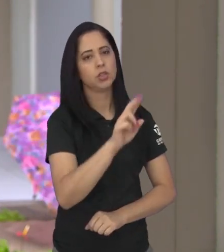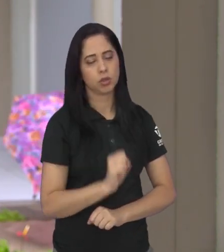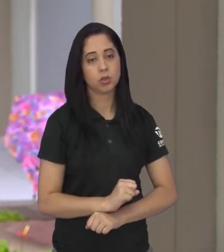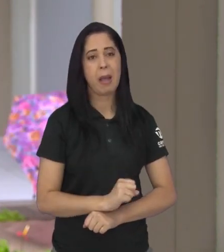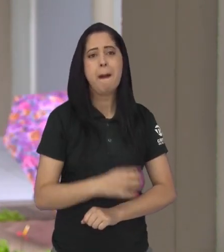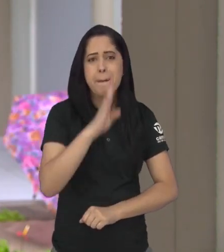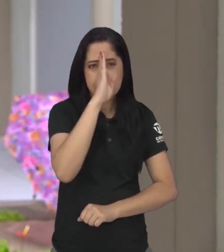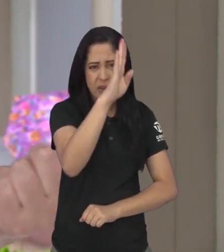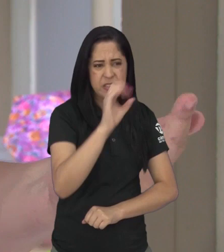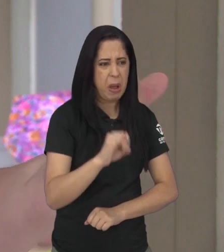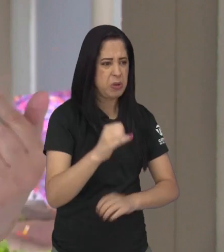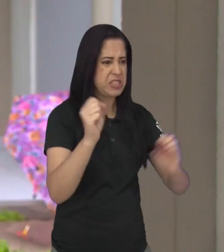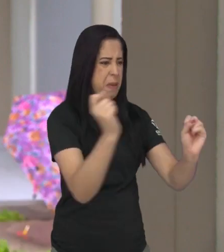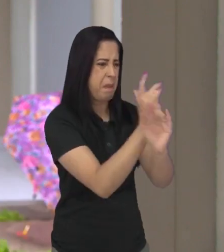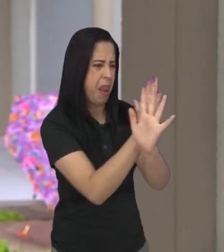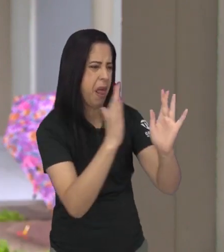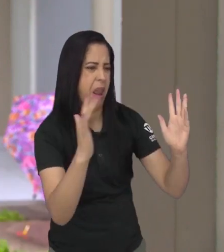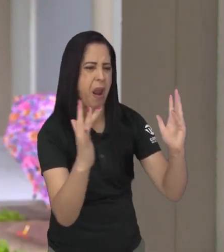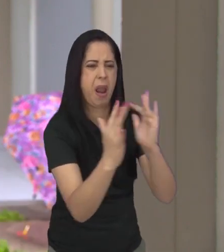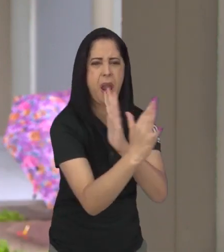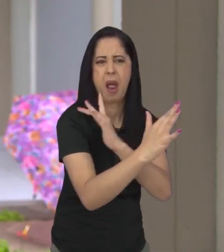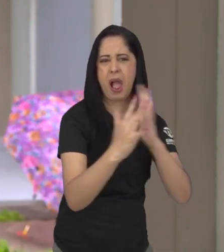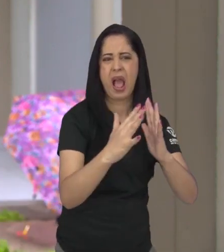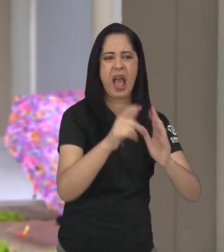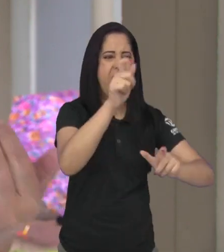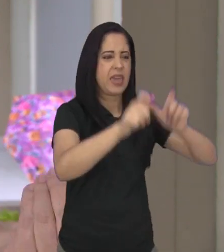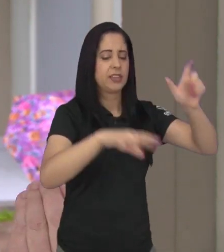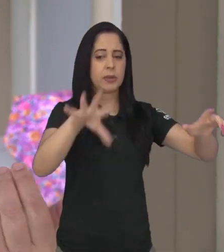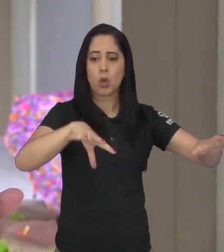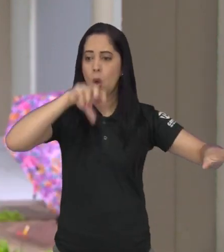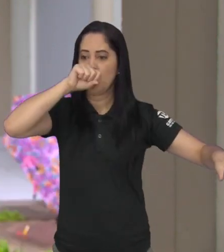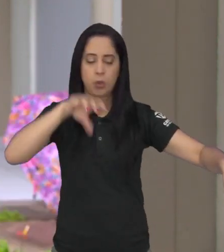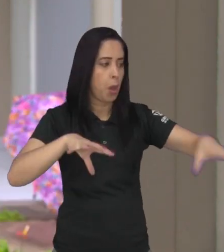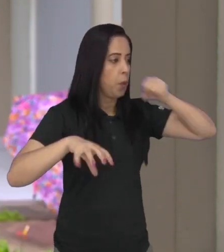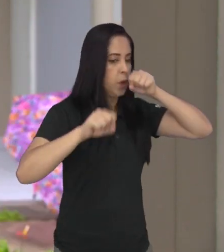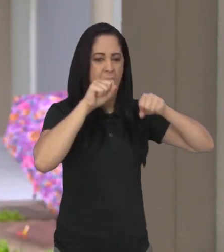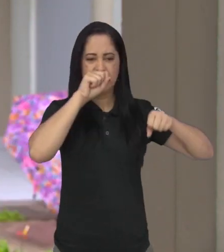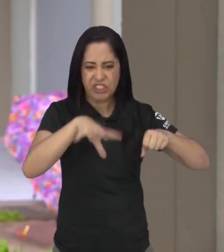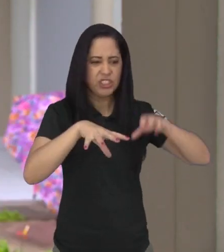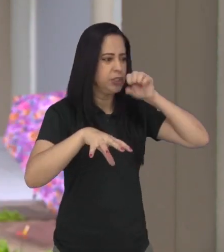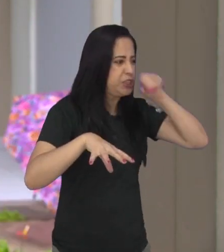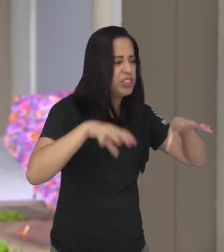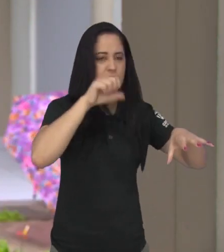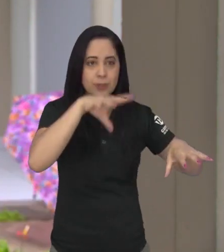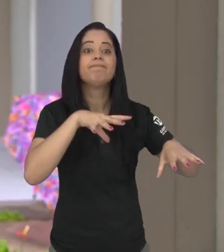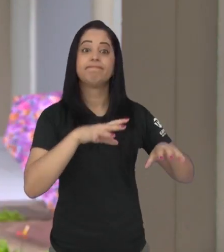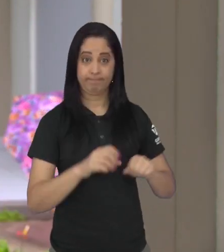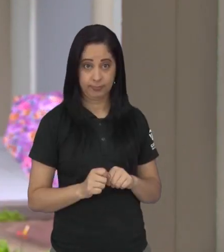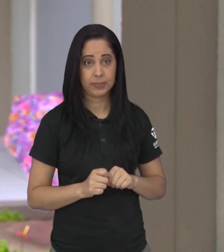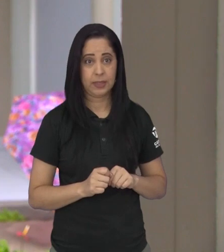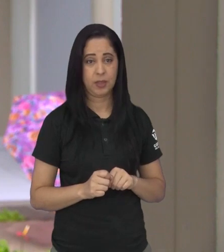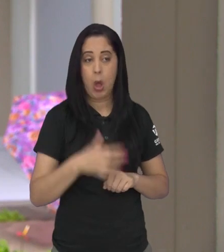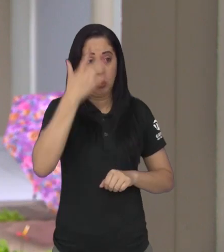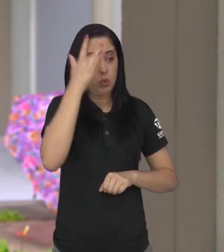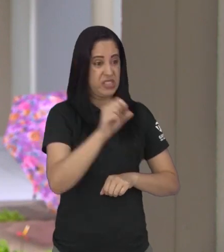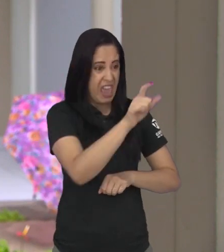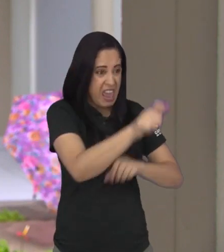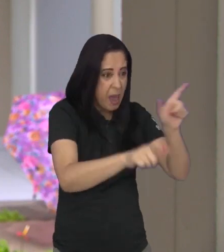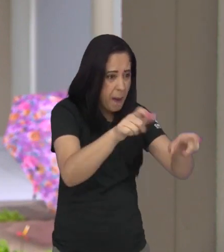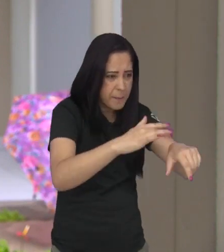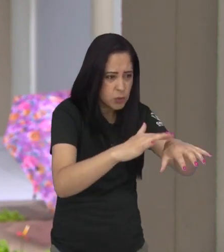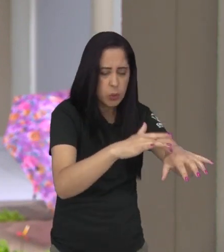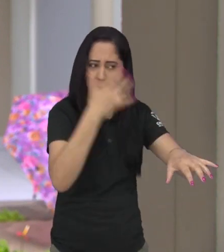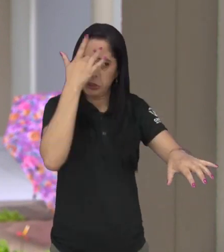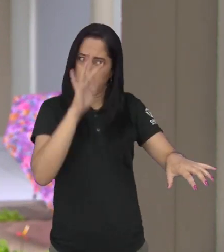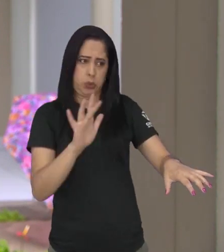você usar máscara, principalmente em locais de aglomeração, onde você fica a menos de 1 metro das pessoas. Você não sabe quem está doente ali. Né? Então, hoje